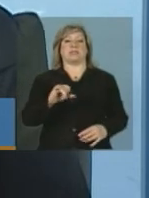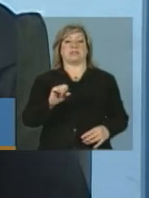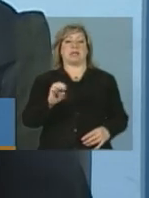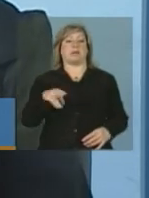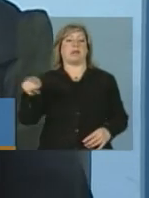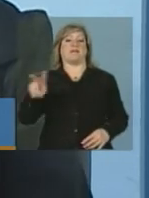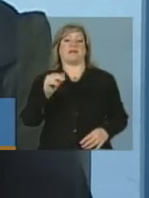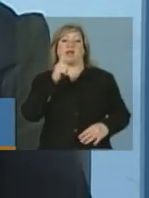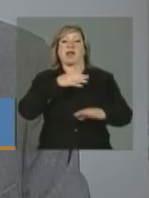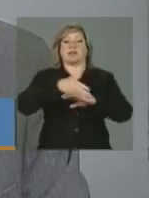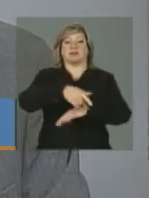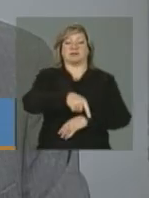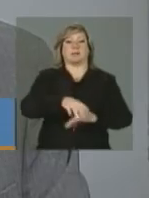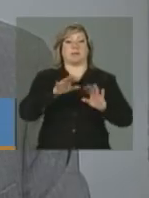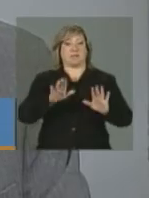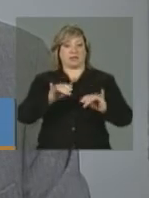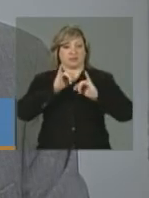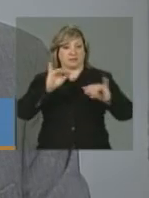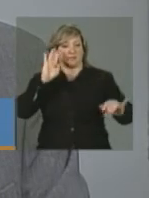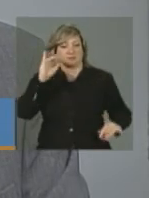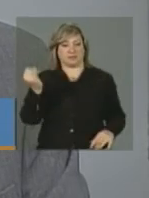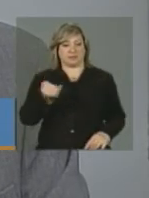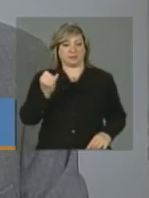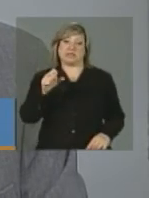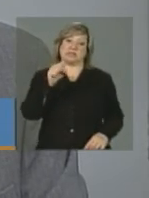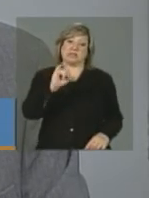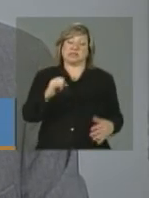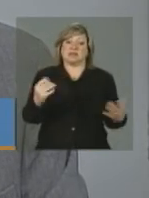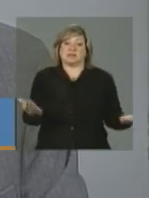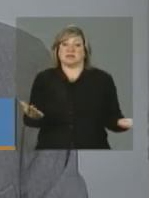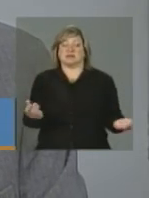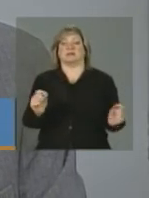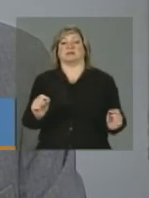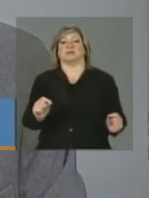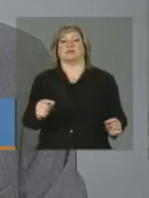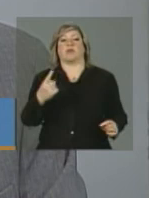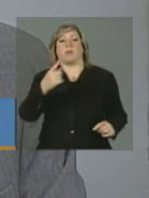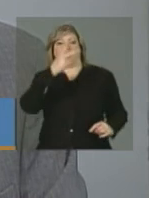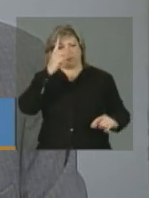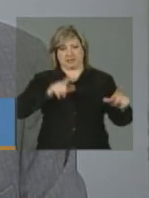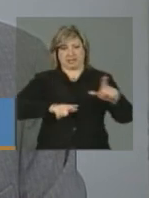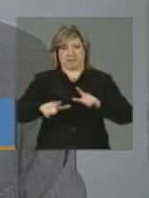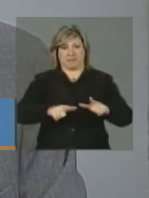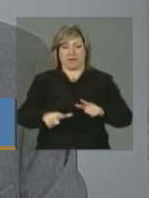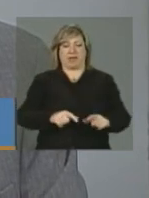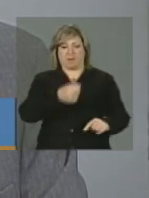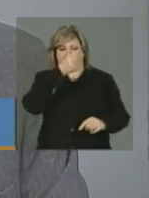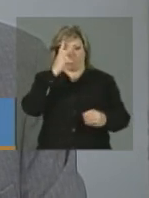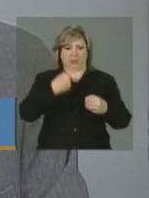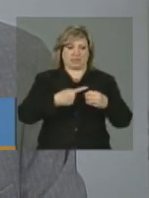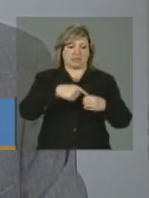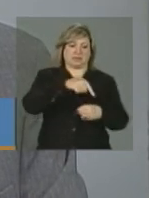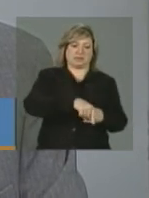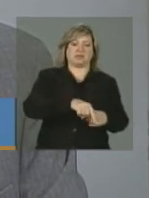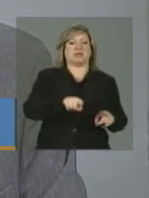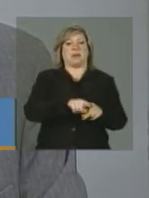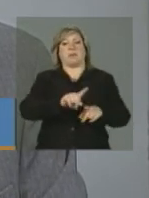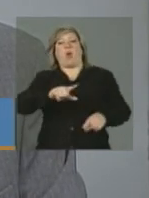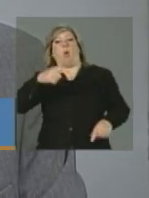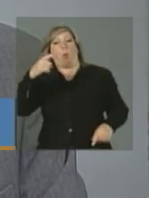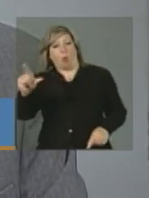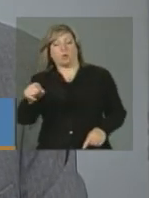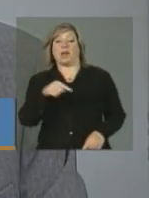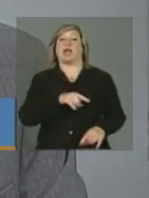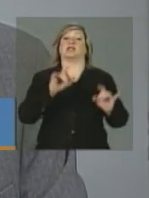acesso. Importante só destacar que, se eventualmente uma pessoa trabalha em mais de um município, né, ela só poderá ter